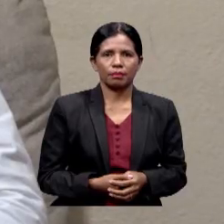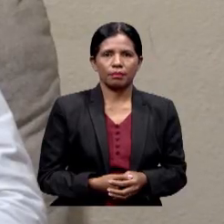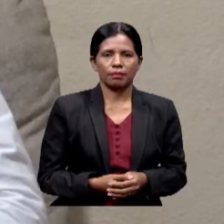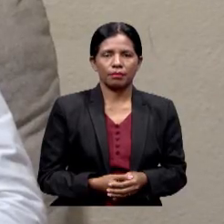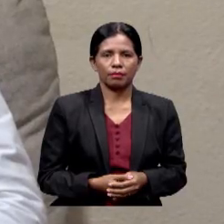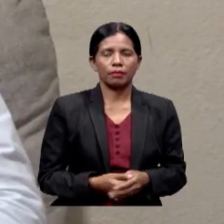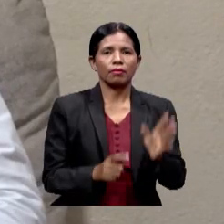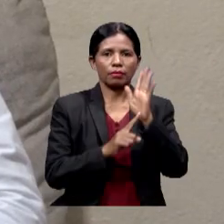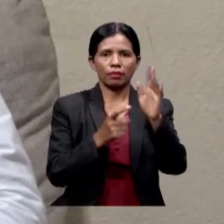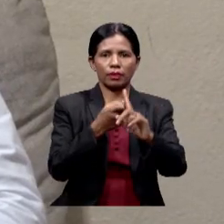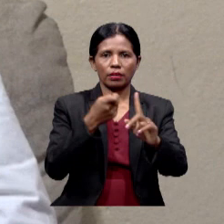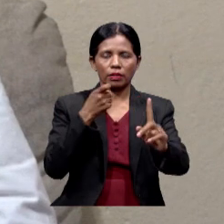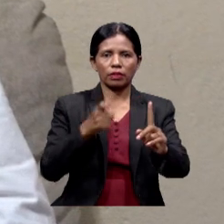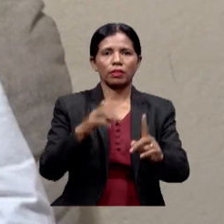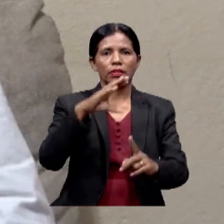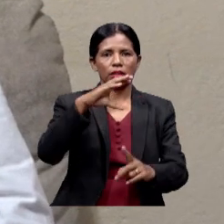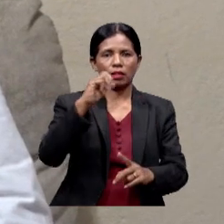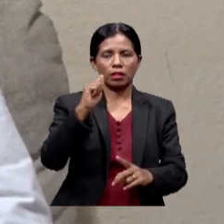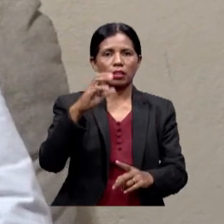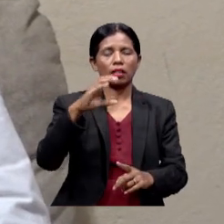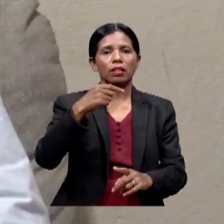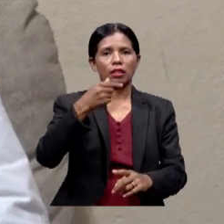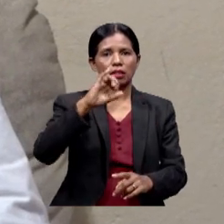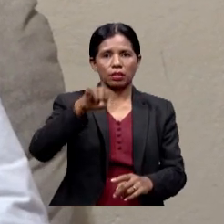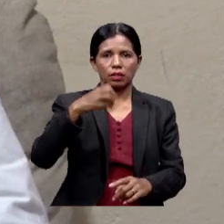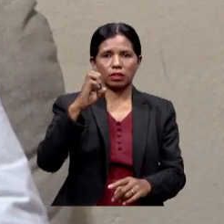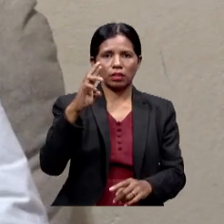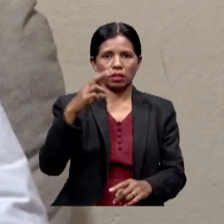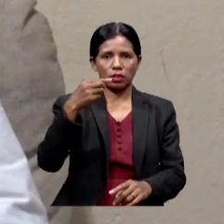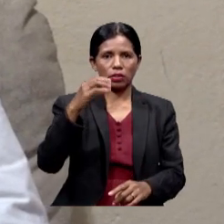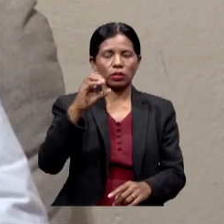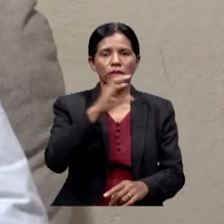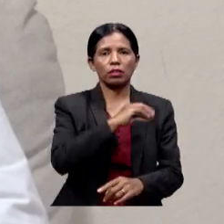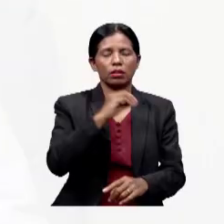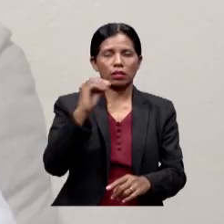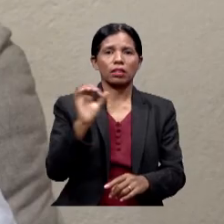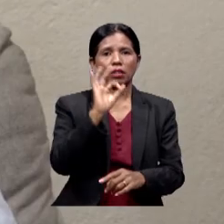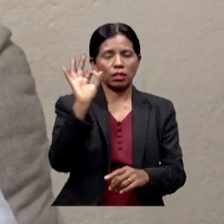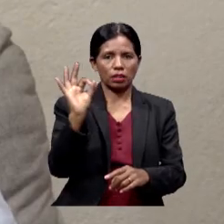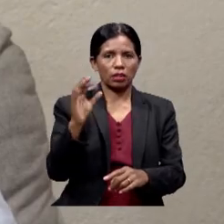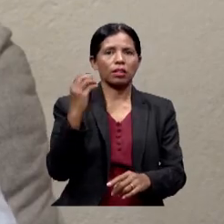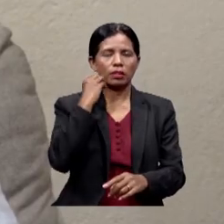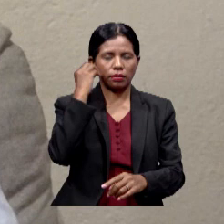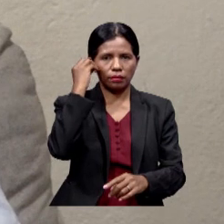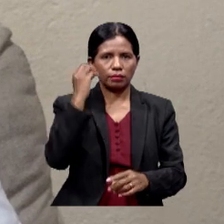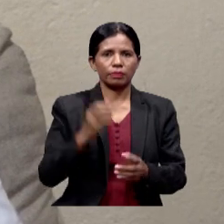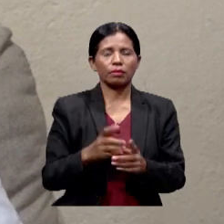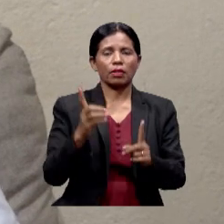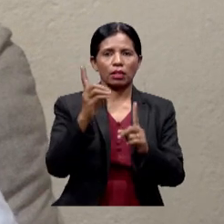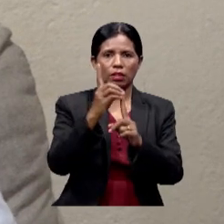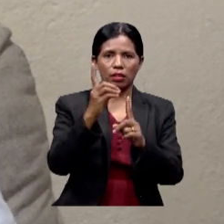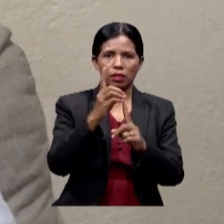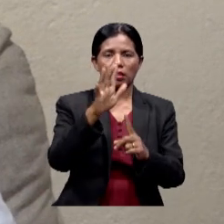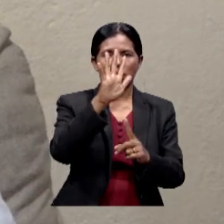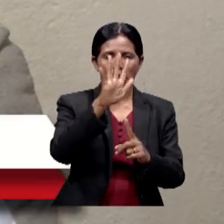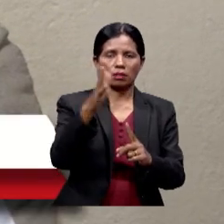Questão né, rato o ex-comissário CAC, ser jornal, sexta-feira, semana né, e em minha residência. E é dia 5, Liu Bacoto,